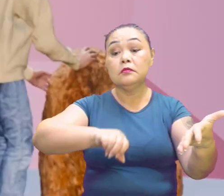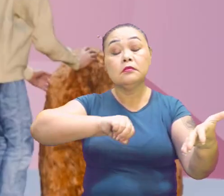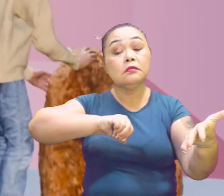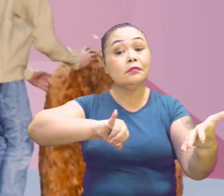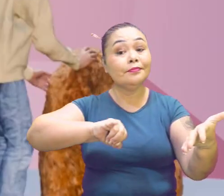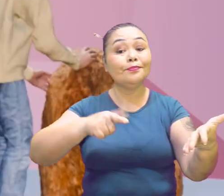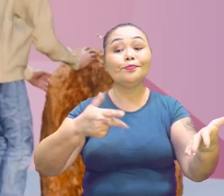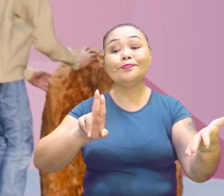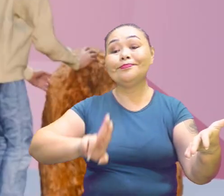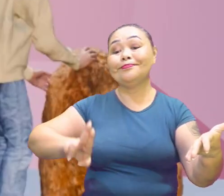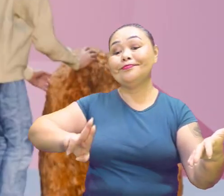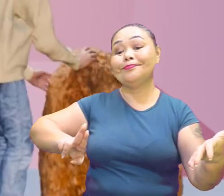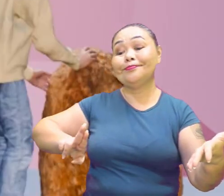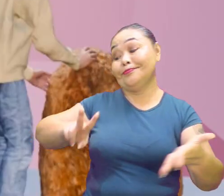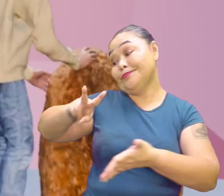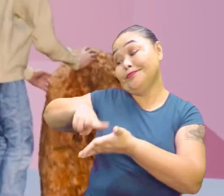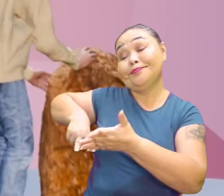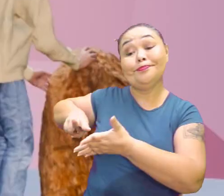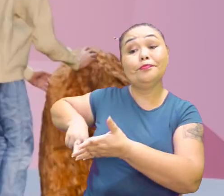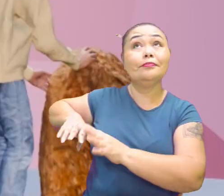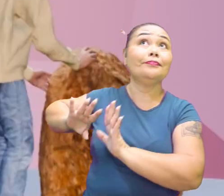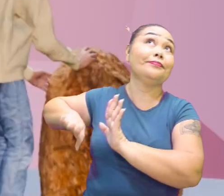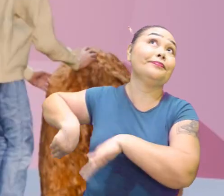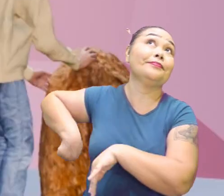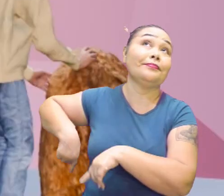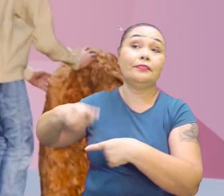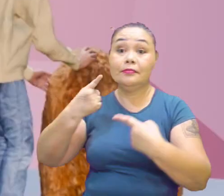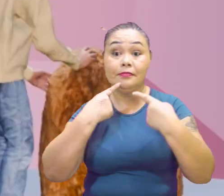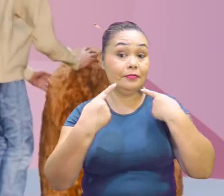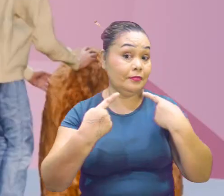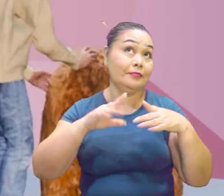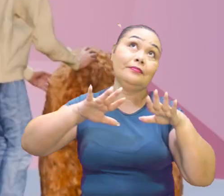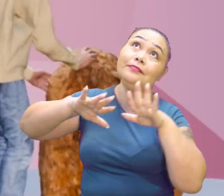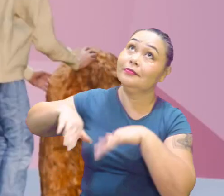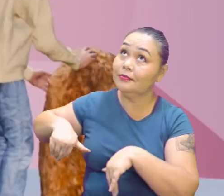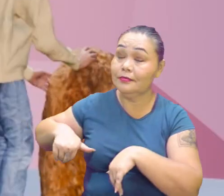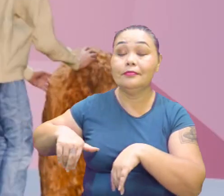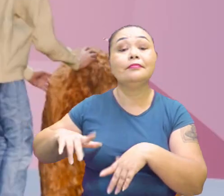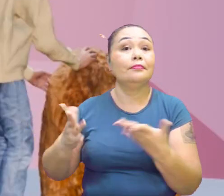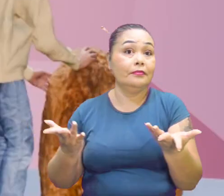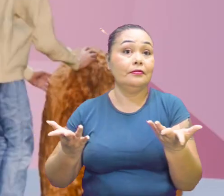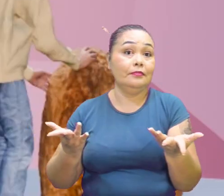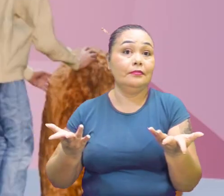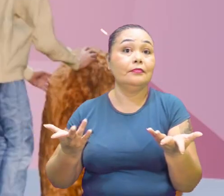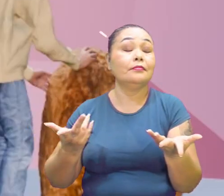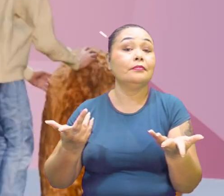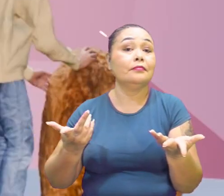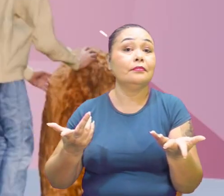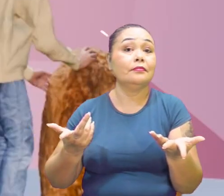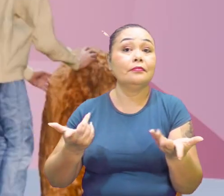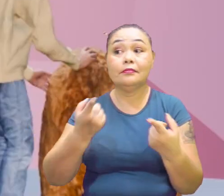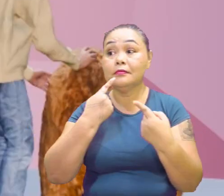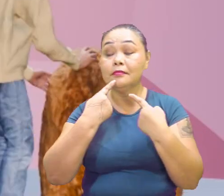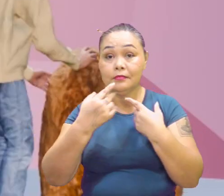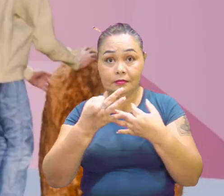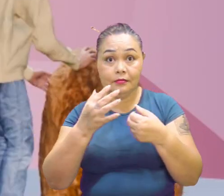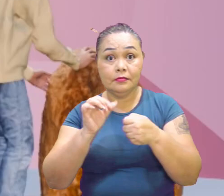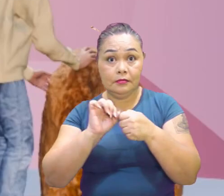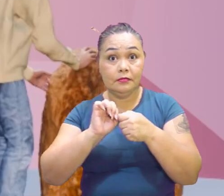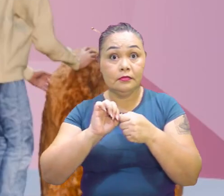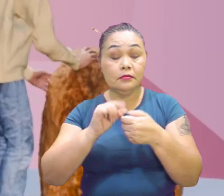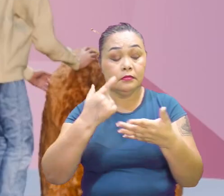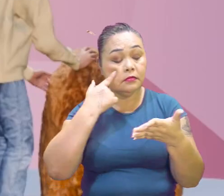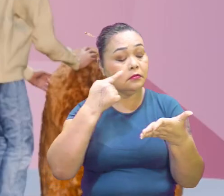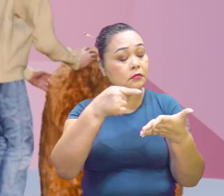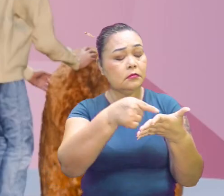eu não faço uso da leitura, dos debates, entendem? Das críticas, você